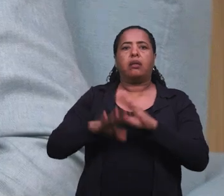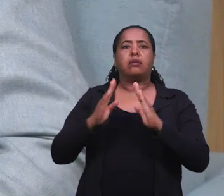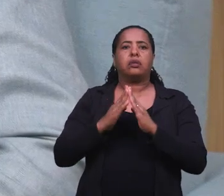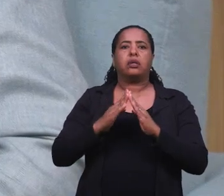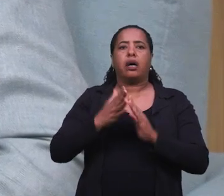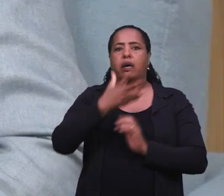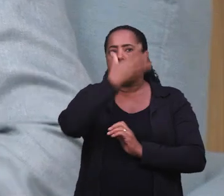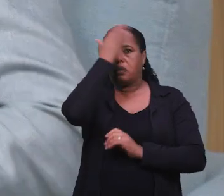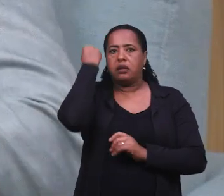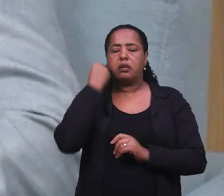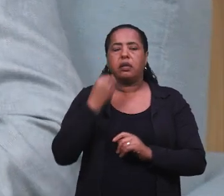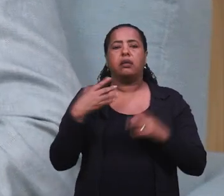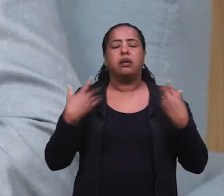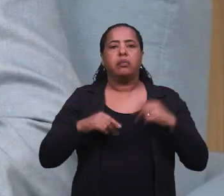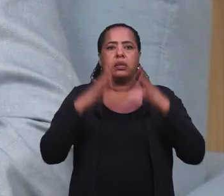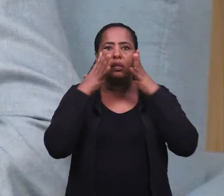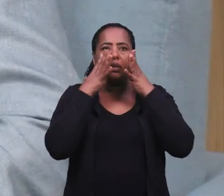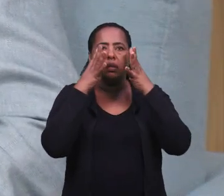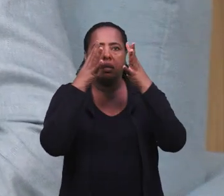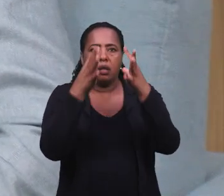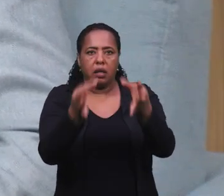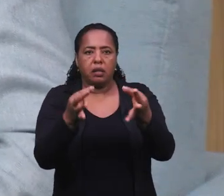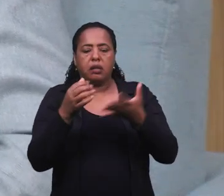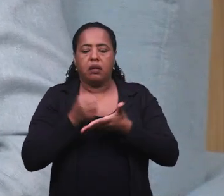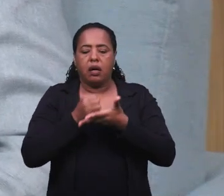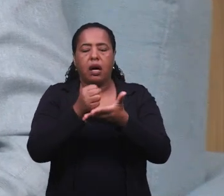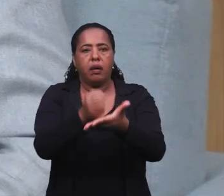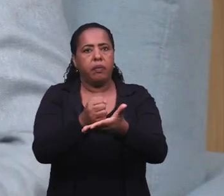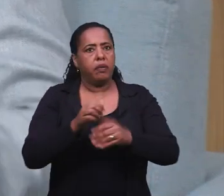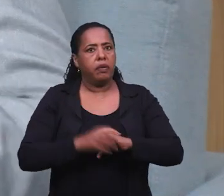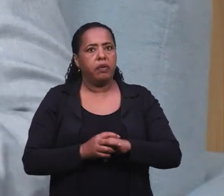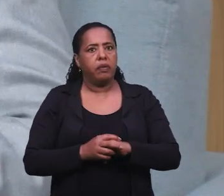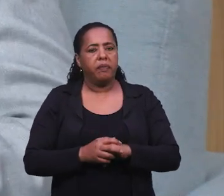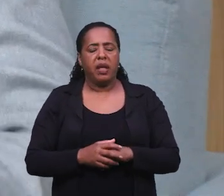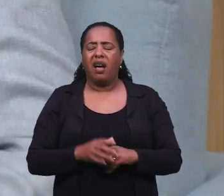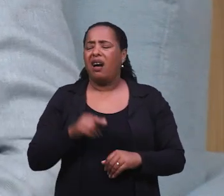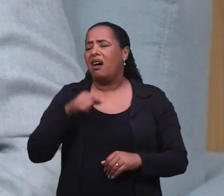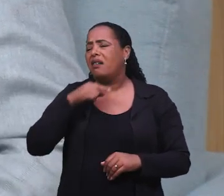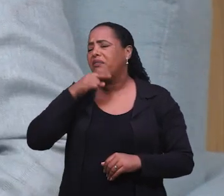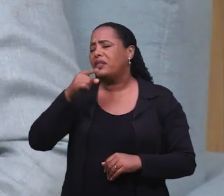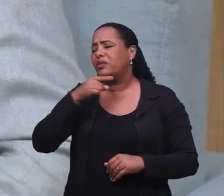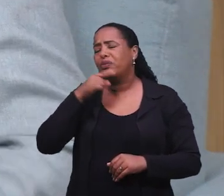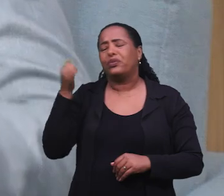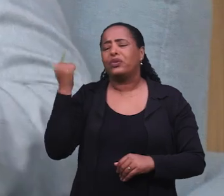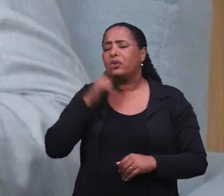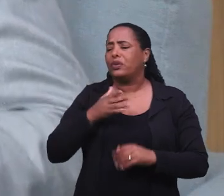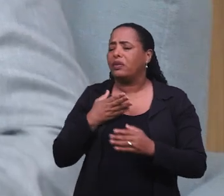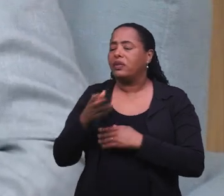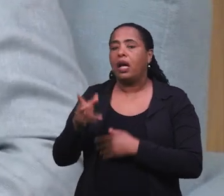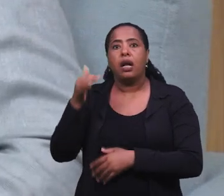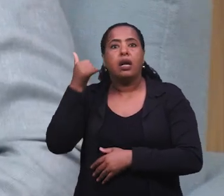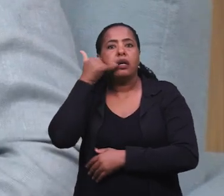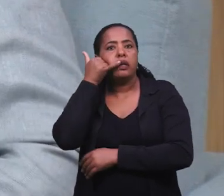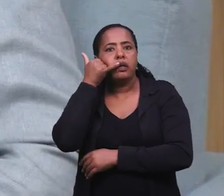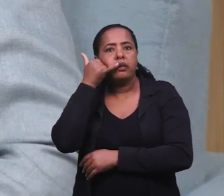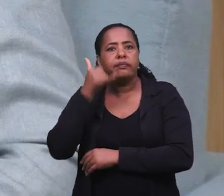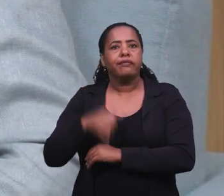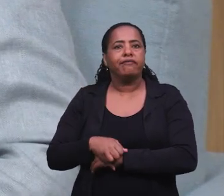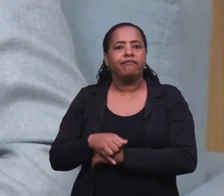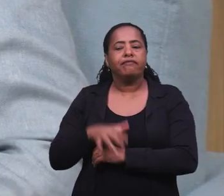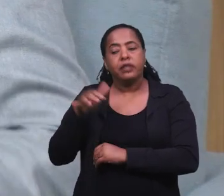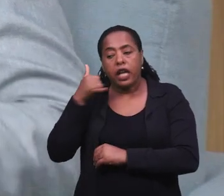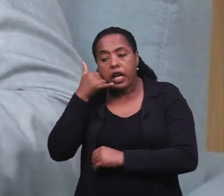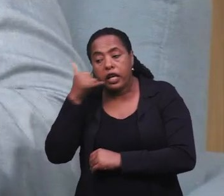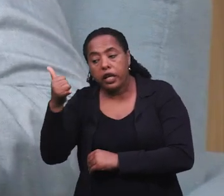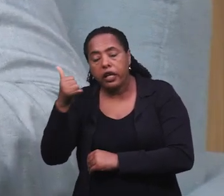pelos nossos irmãos dentro do tema, onde serão aqui respondidas no quadro. A primeira pergunta,